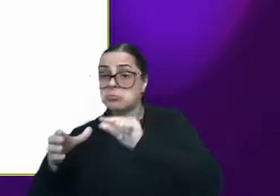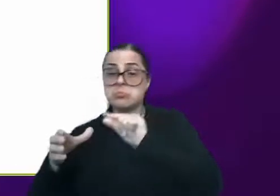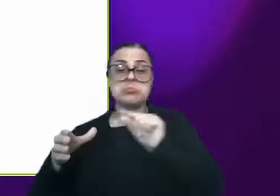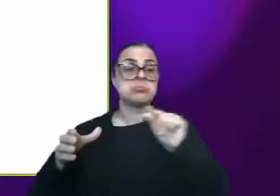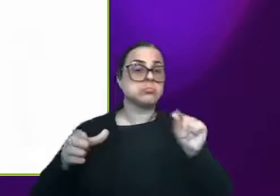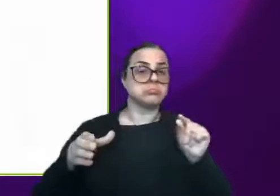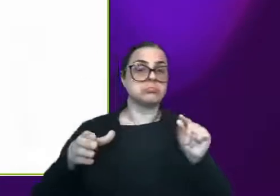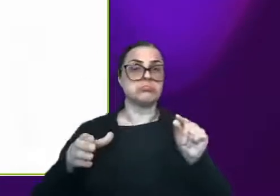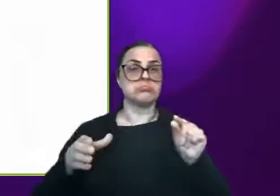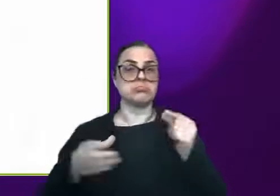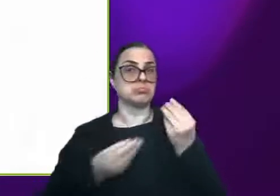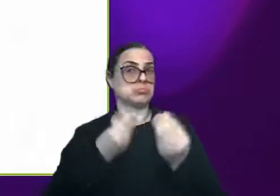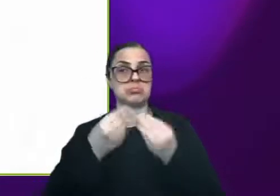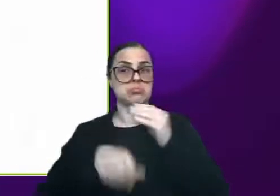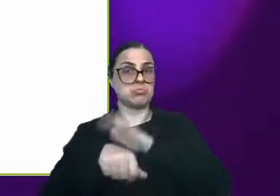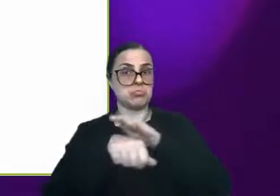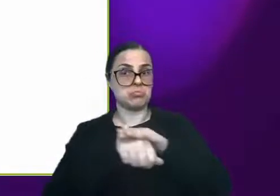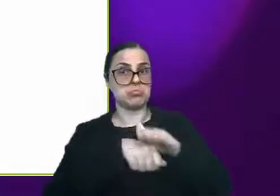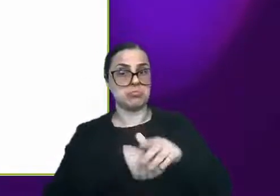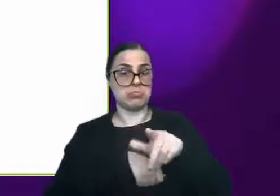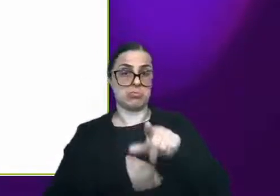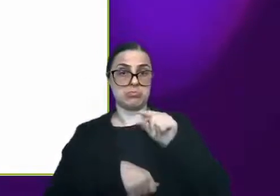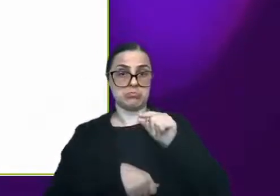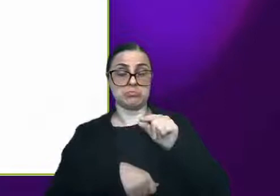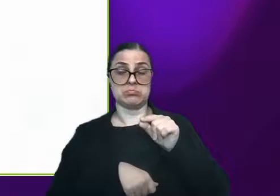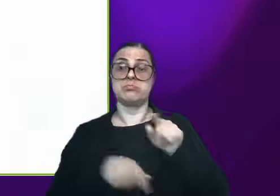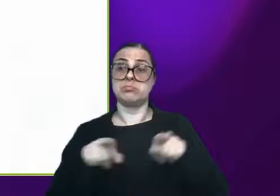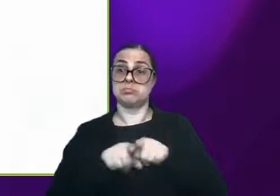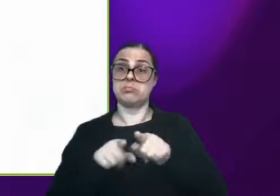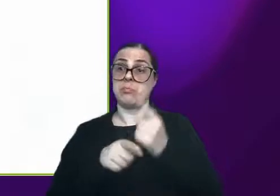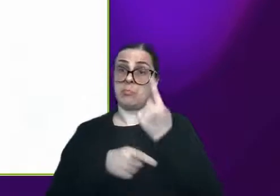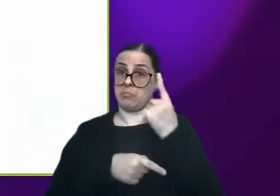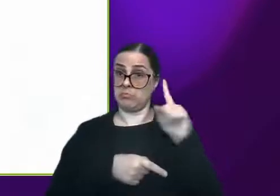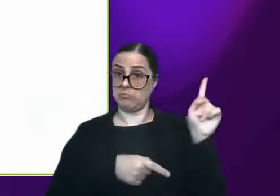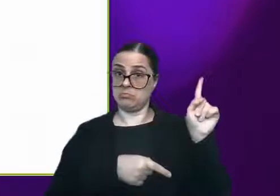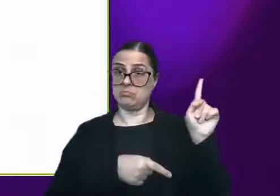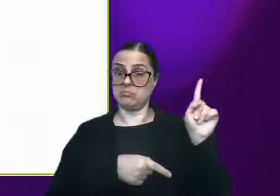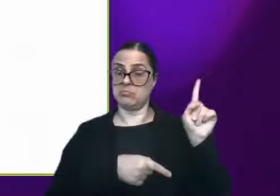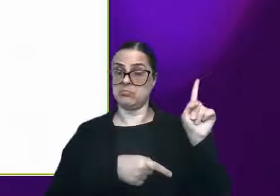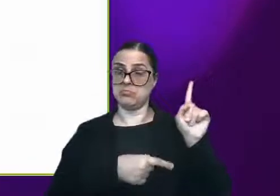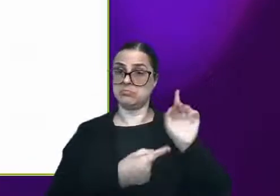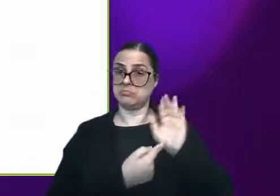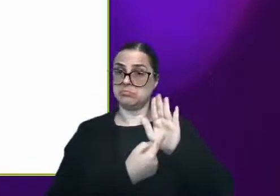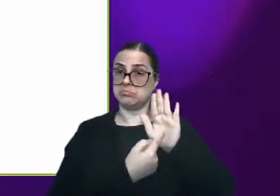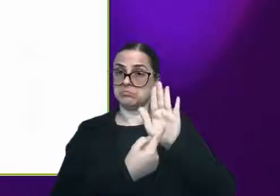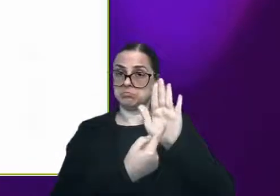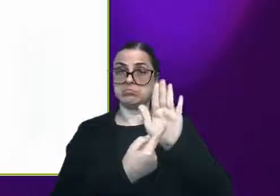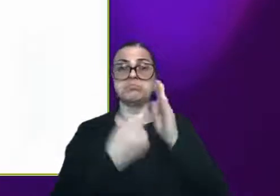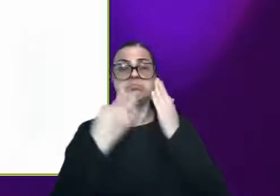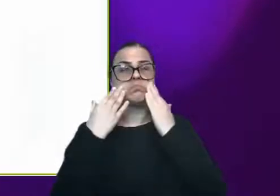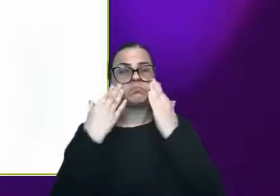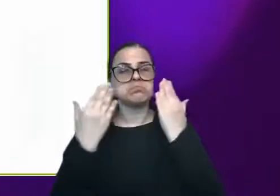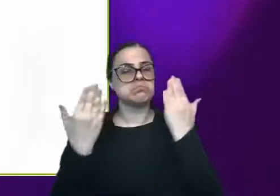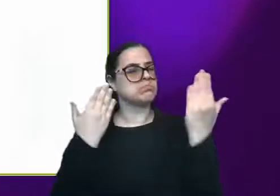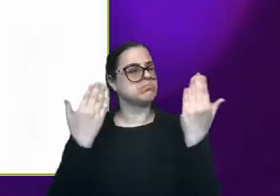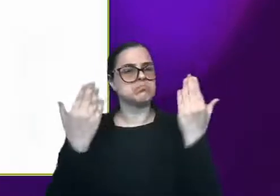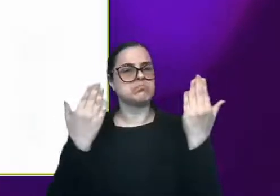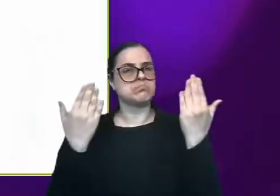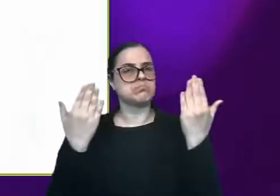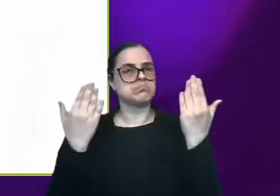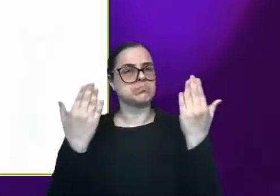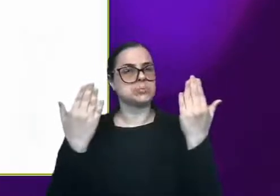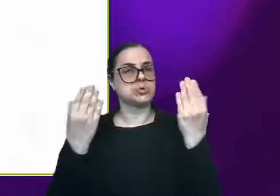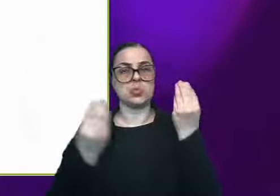Portanto, vemos os grupos que se dedicam a isso. E, por último, e também para demonstrar